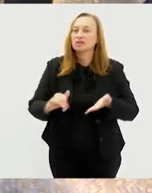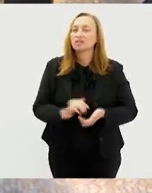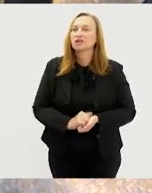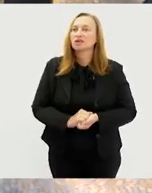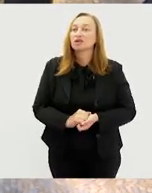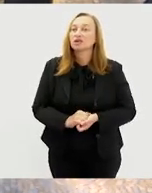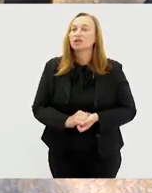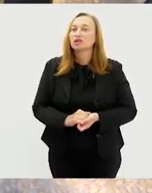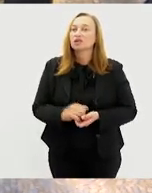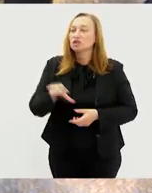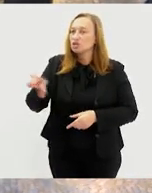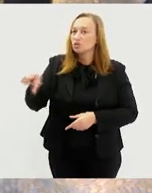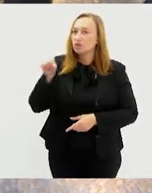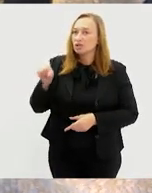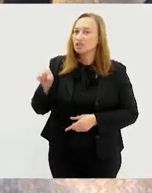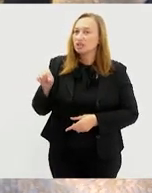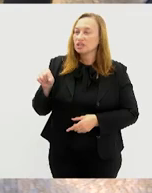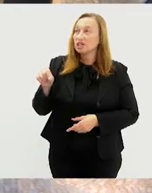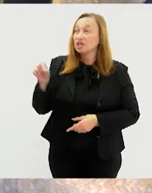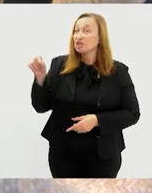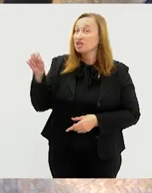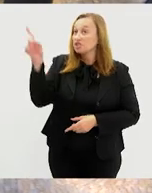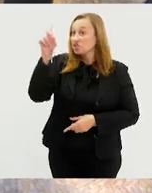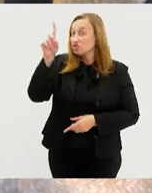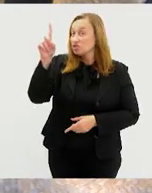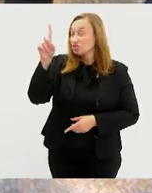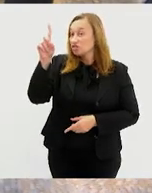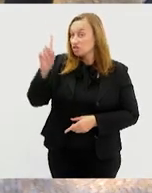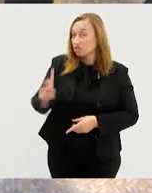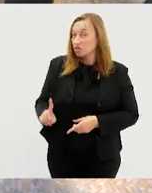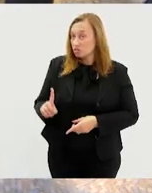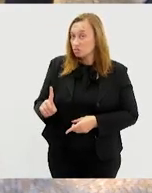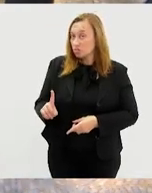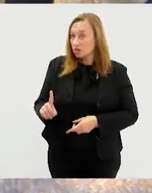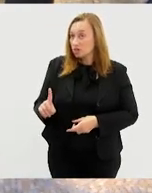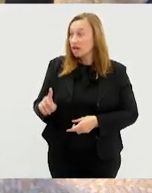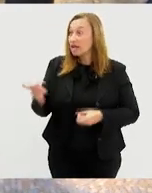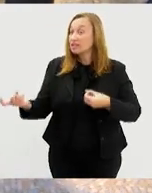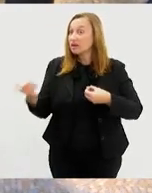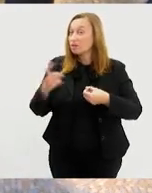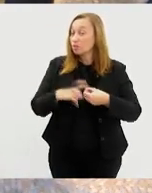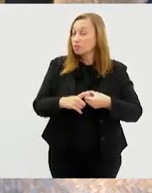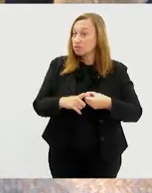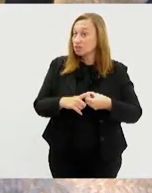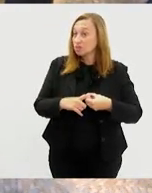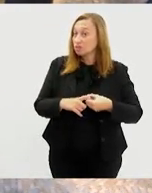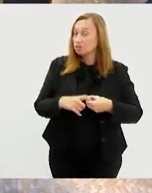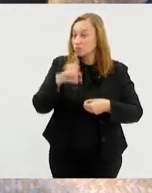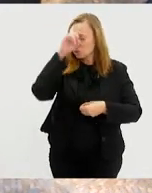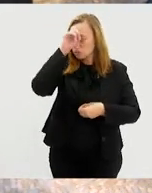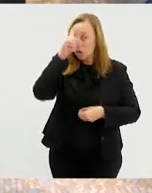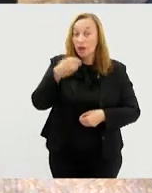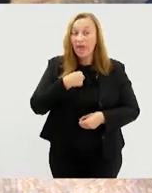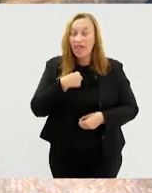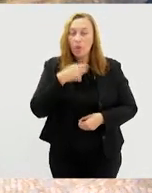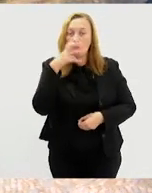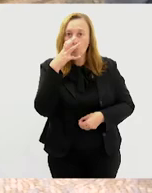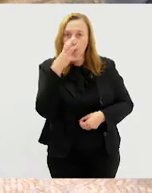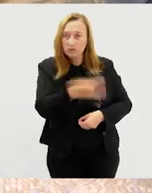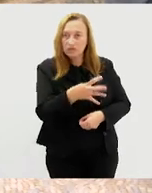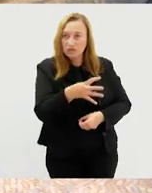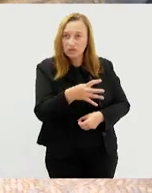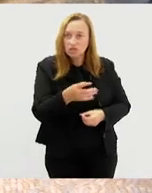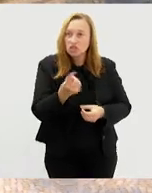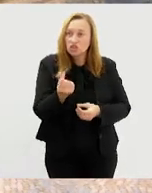nomeada diretora do cheguevara só que ela está retornando à cena do crime porque eu a denunciei por desvio de